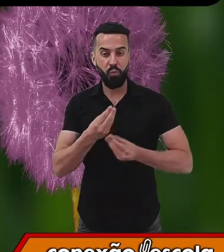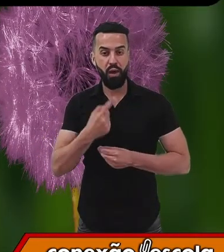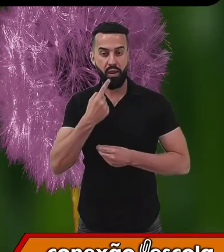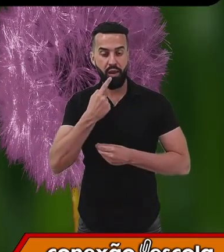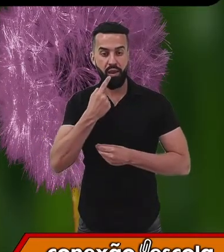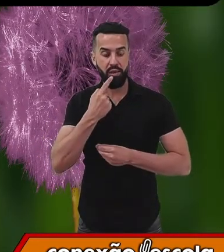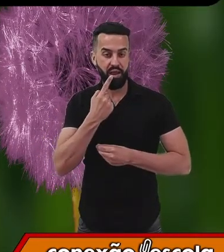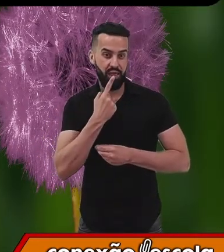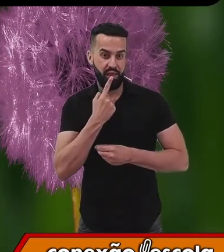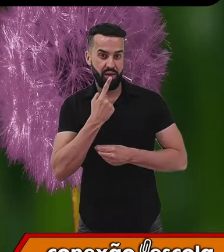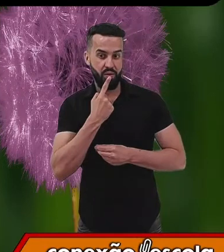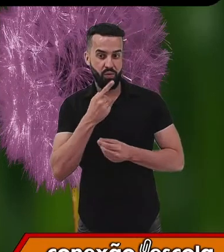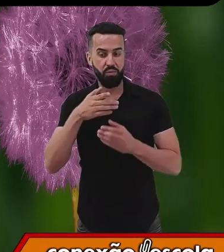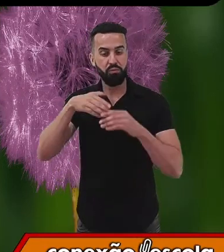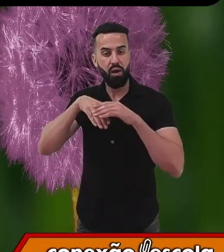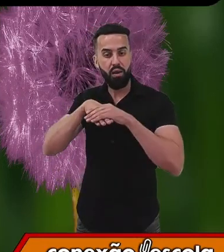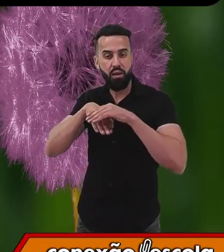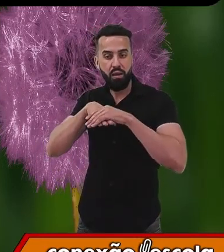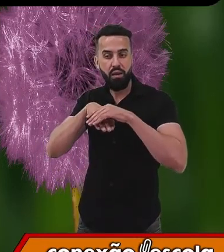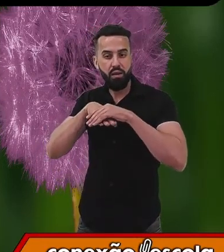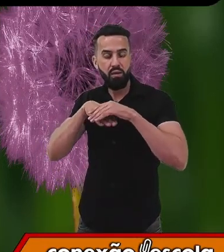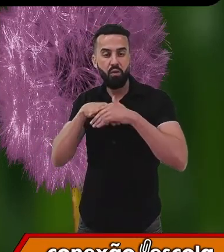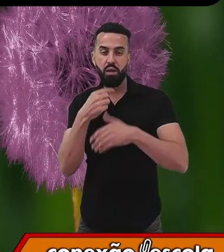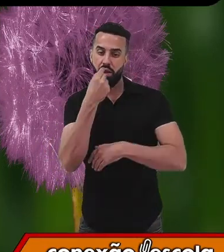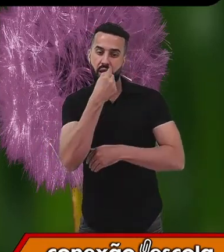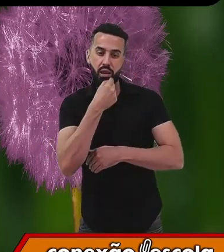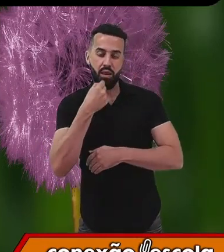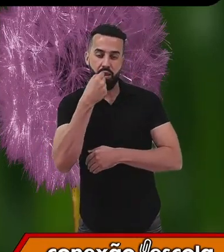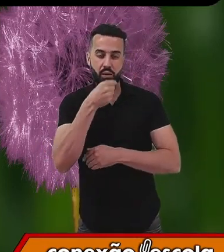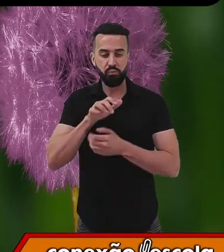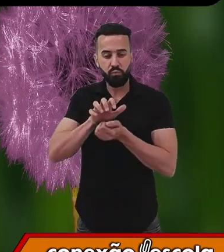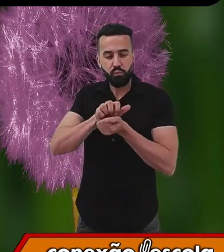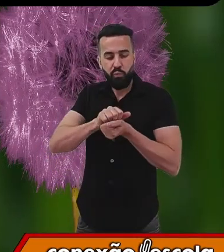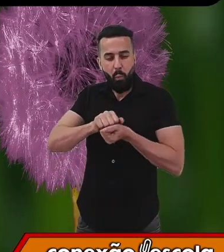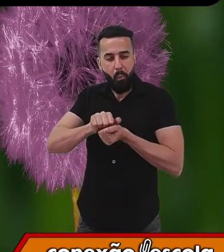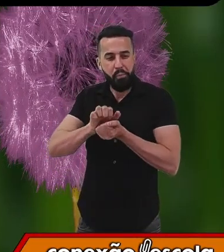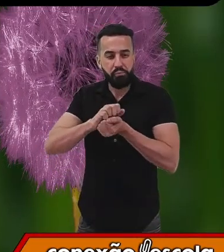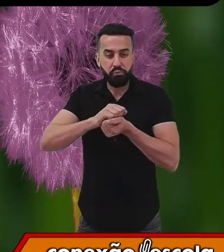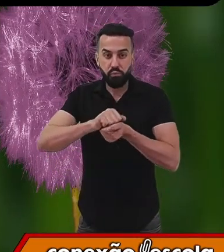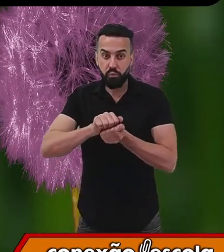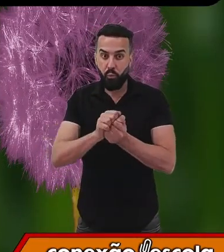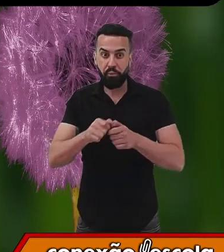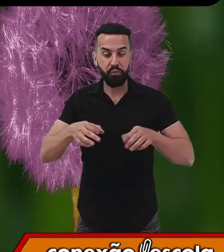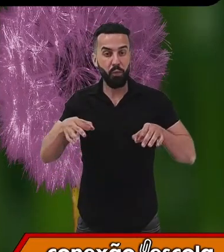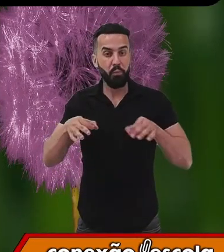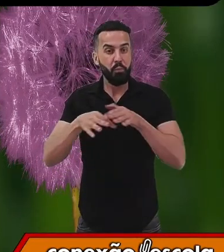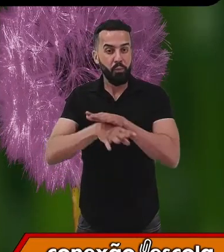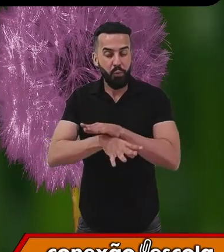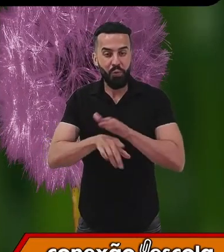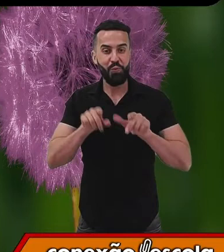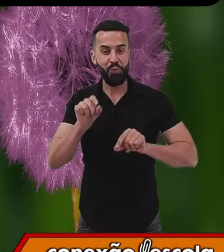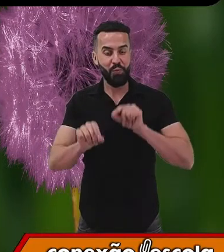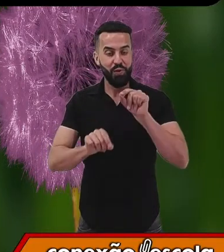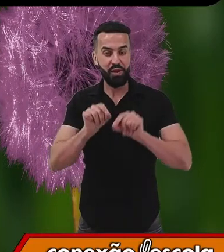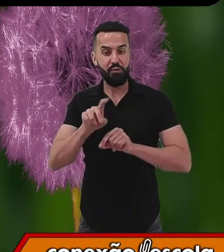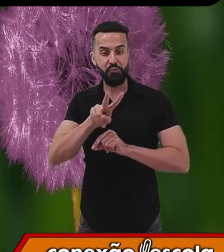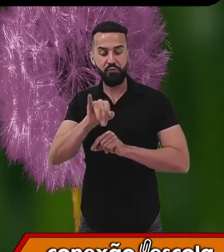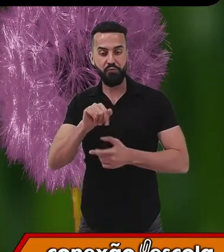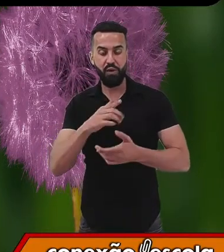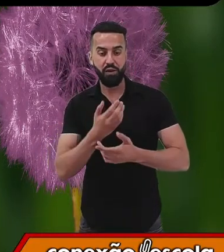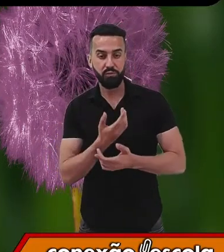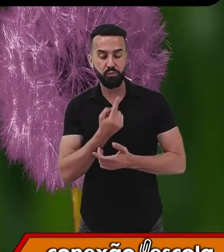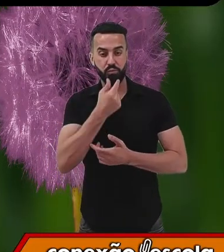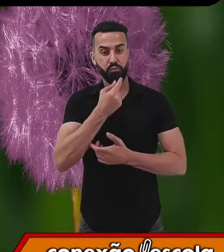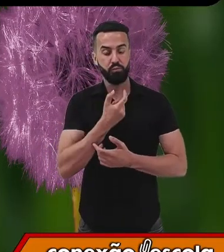língua. Depois que esse alimento está bem mastigado, ele vai ser deglutido.